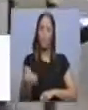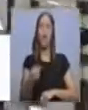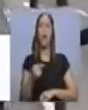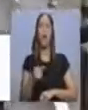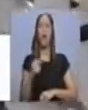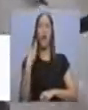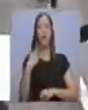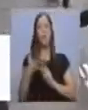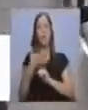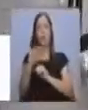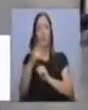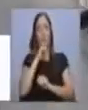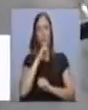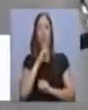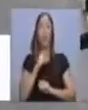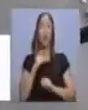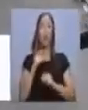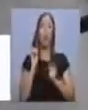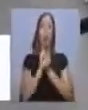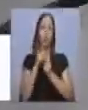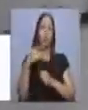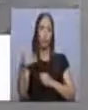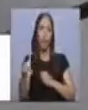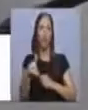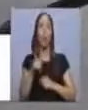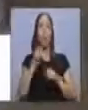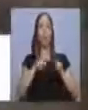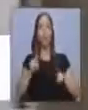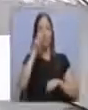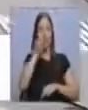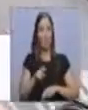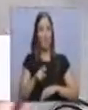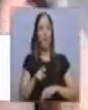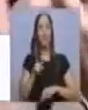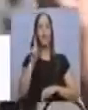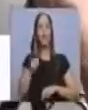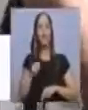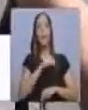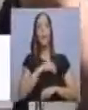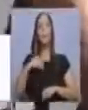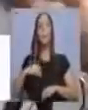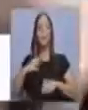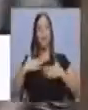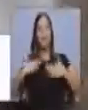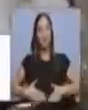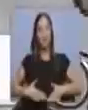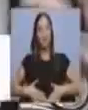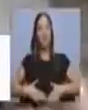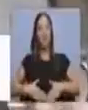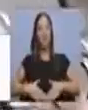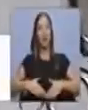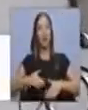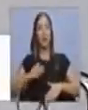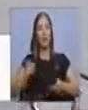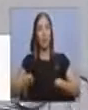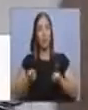paragens possíveis: a consulta externa, o hospital de dia e a medicina física e reabilitação. Até hoje, mais de